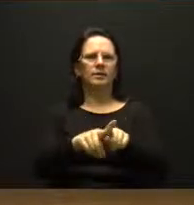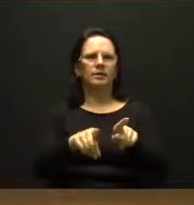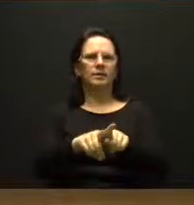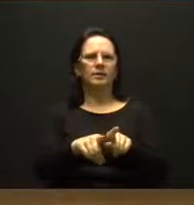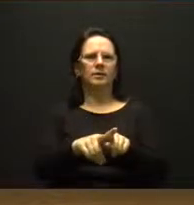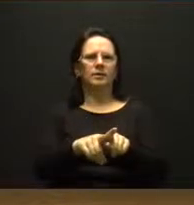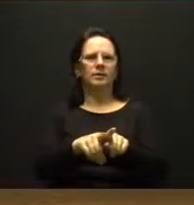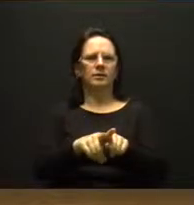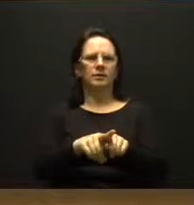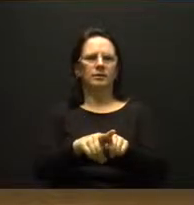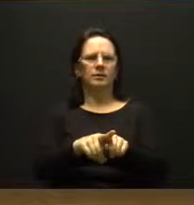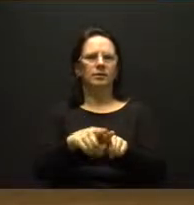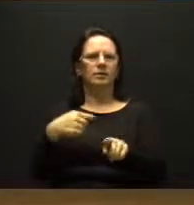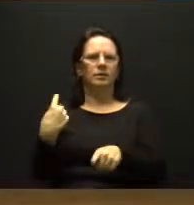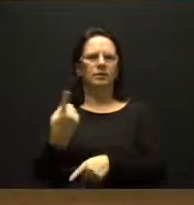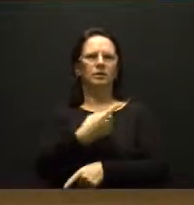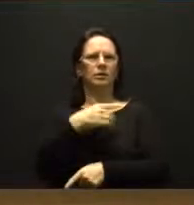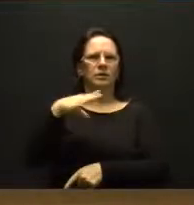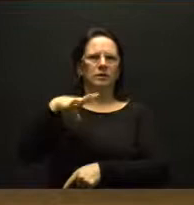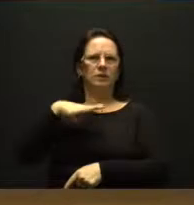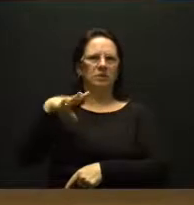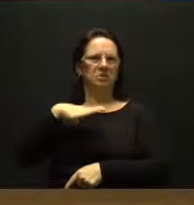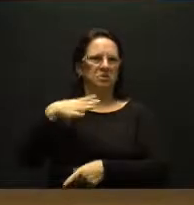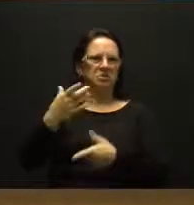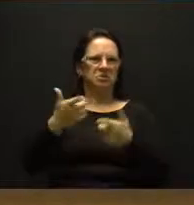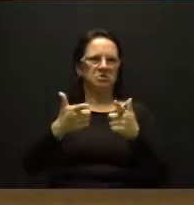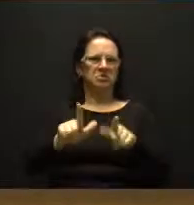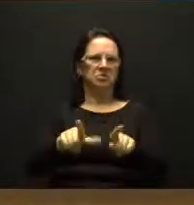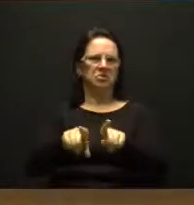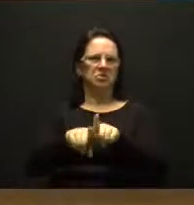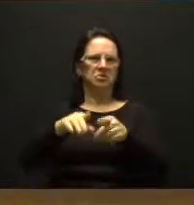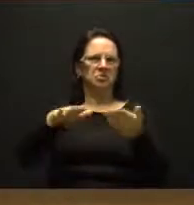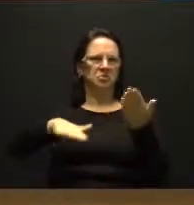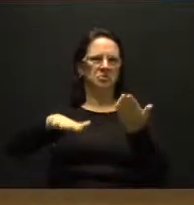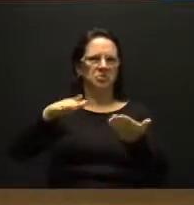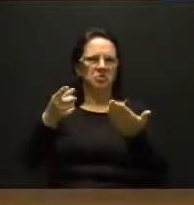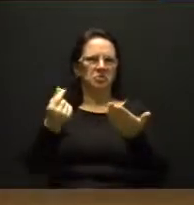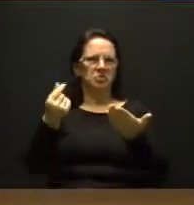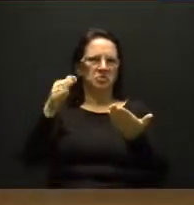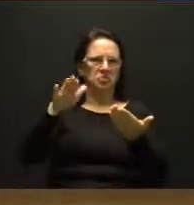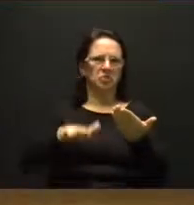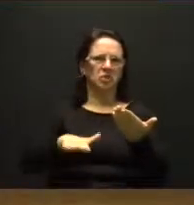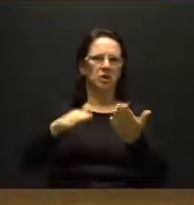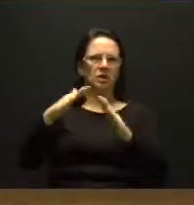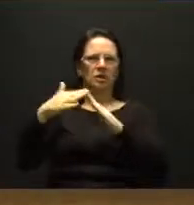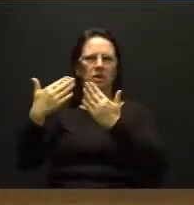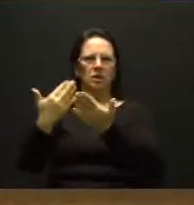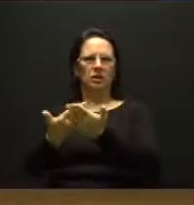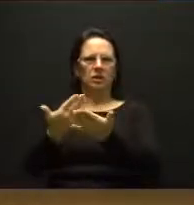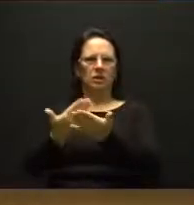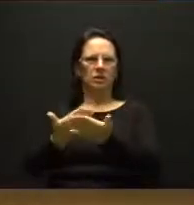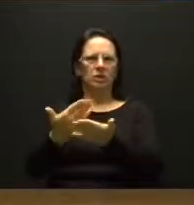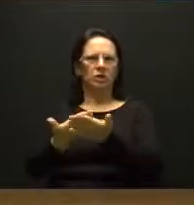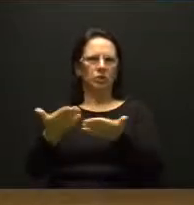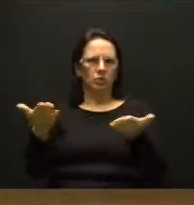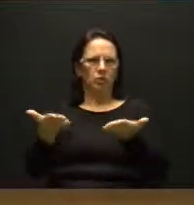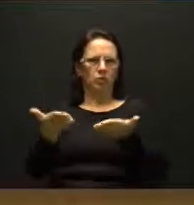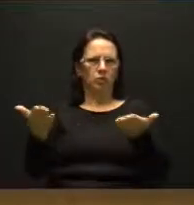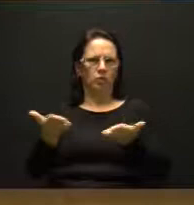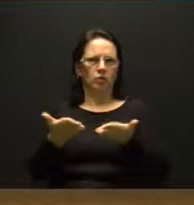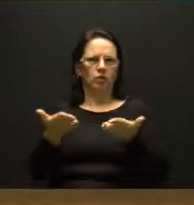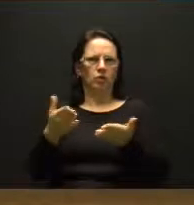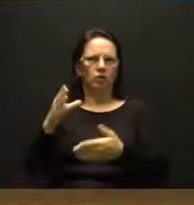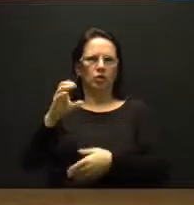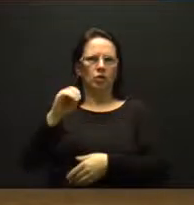aqui na nossa cidade não existe a prática do reequilíbrio financeiro as creches comunitárias hoje as creches hoje é